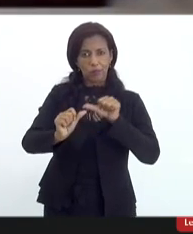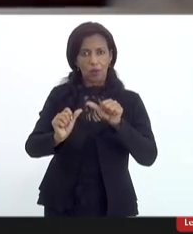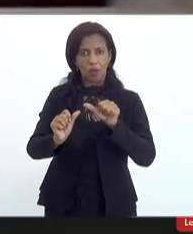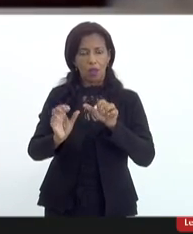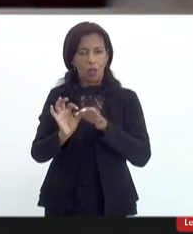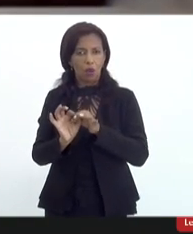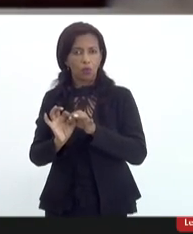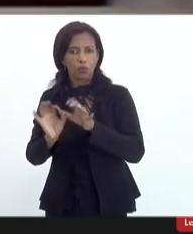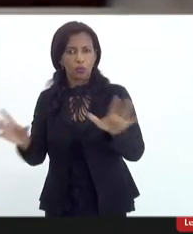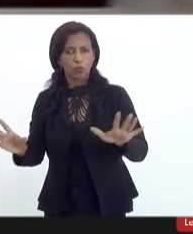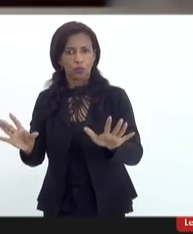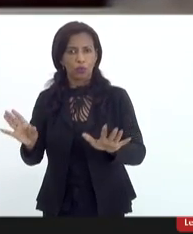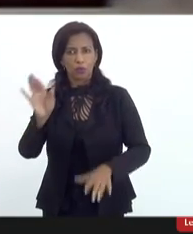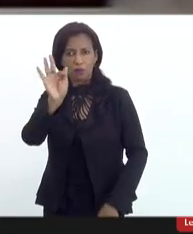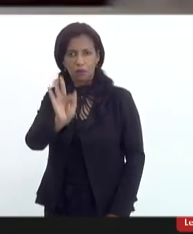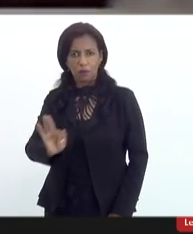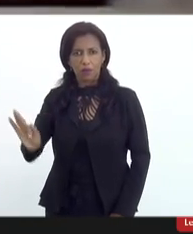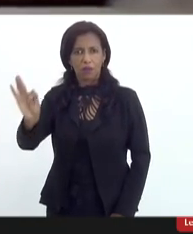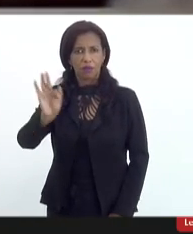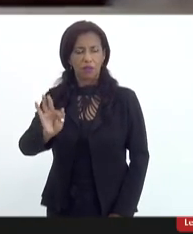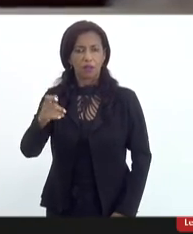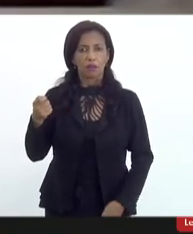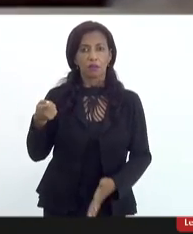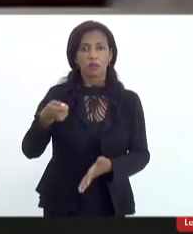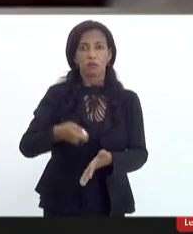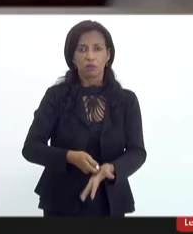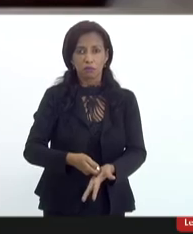autonomia dos entes da federação, estabelecendo